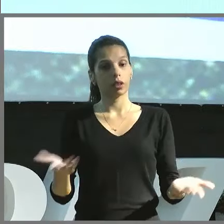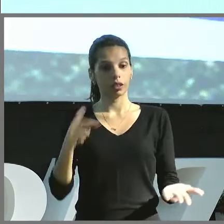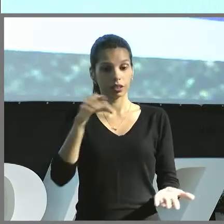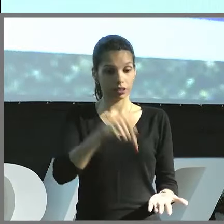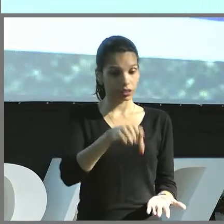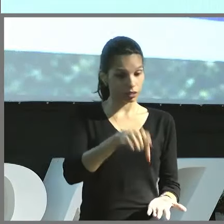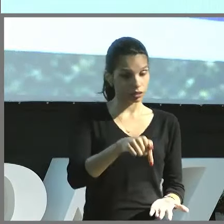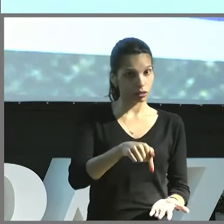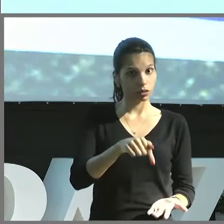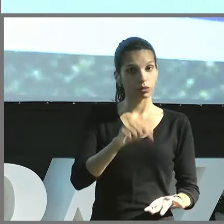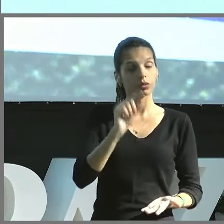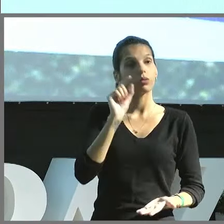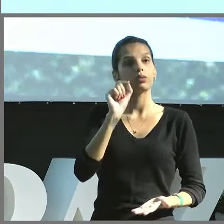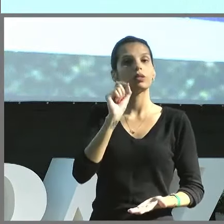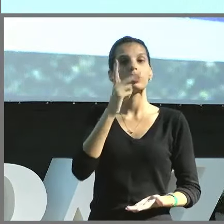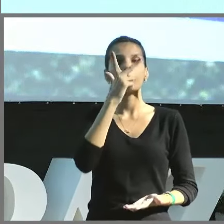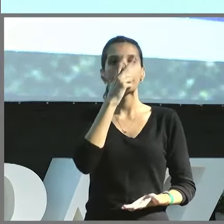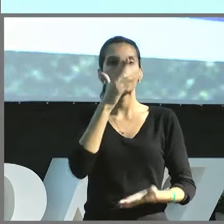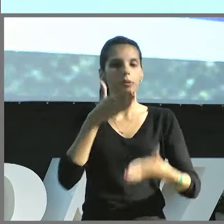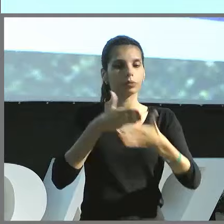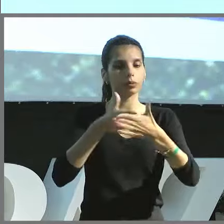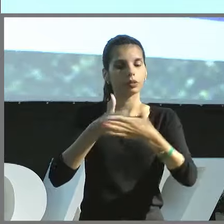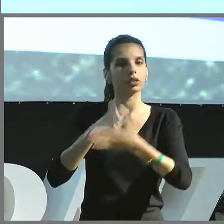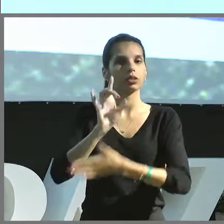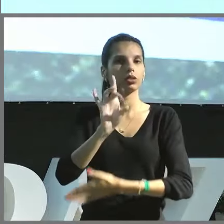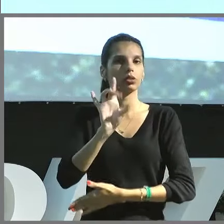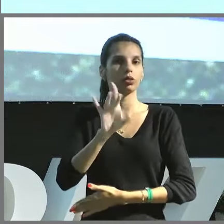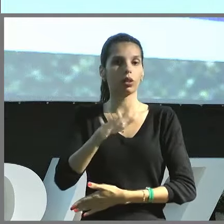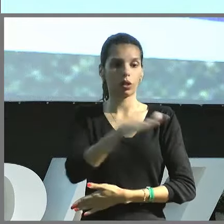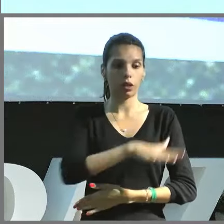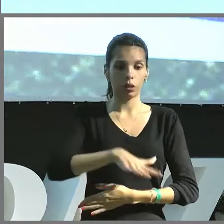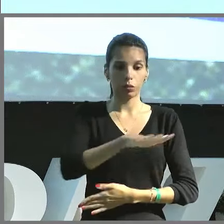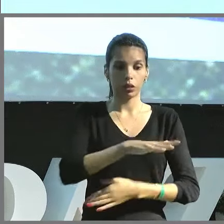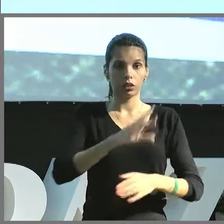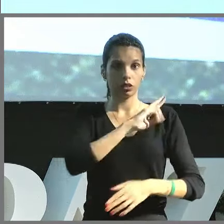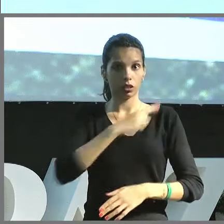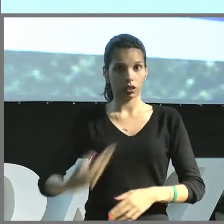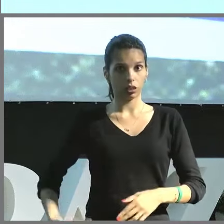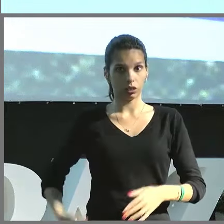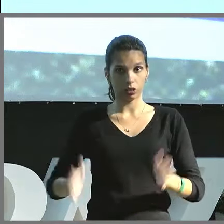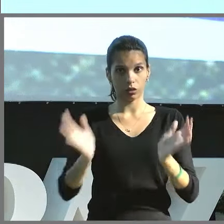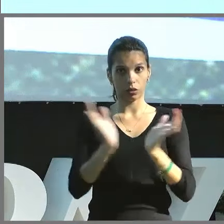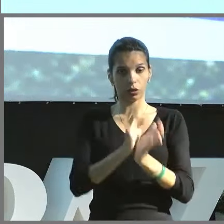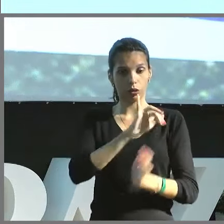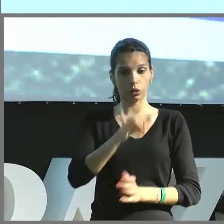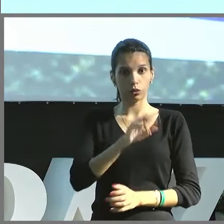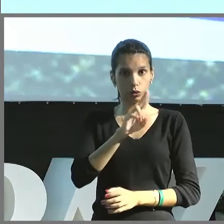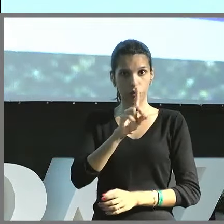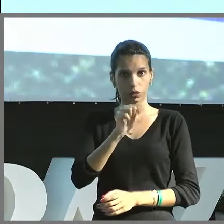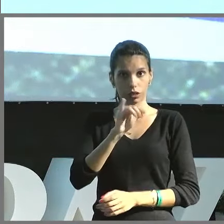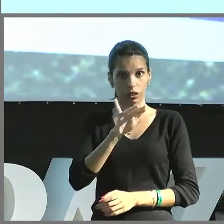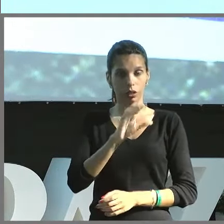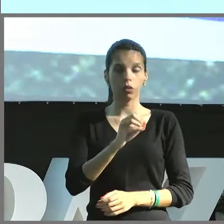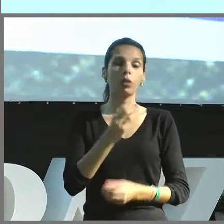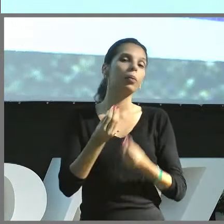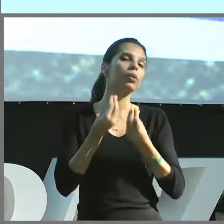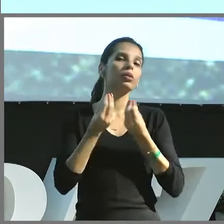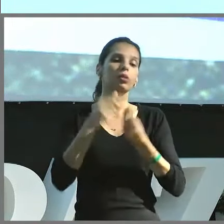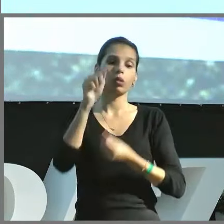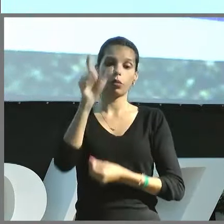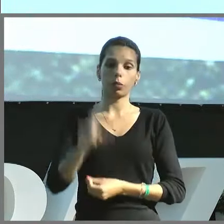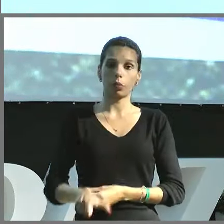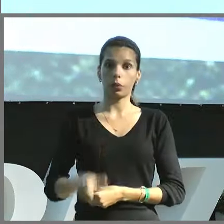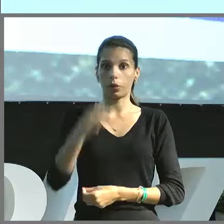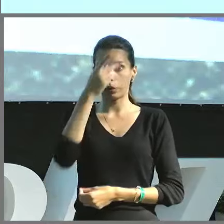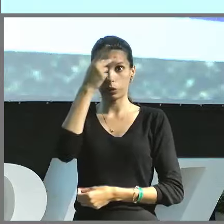isso ficasse restrito apenas ao ambiente judaico, tudo bem. Mas como um homem daquele quilate